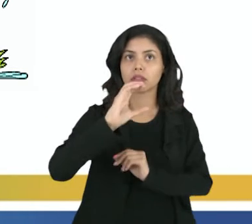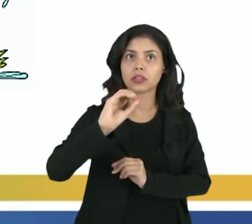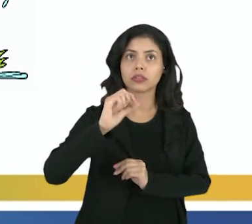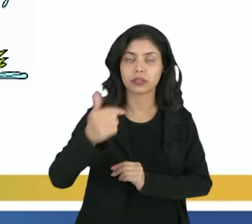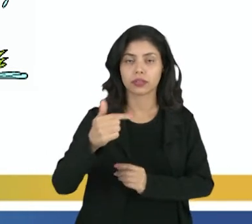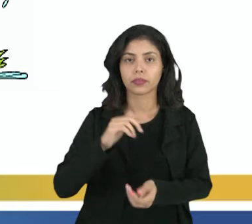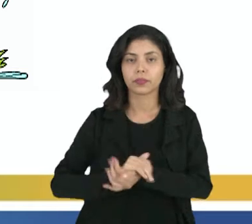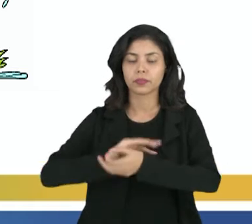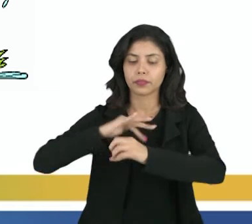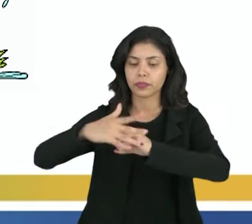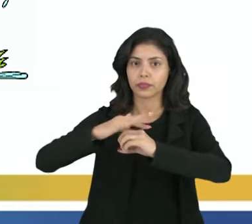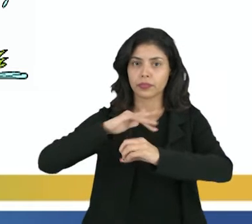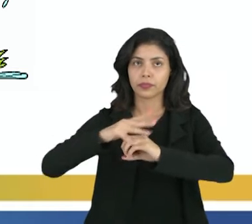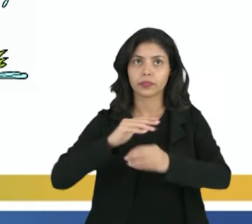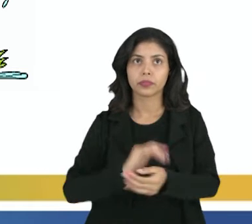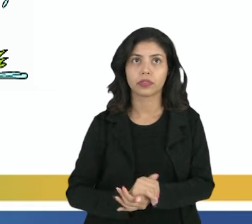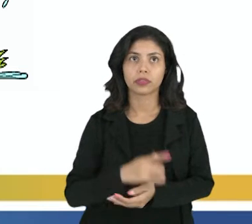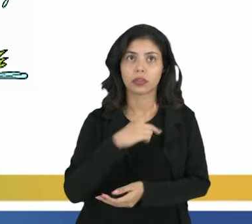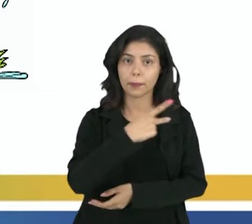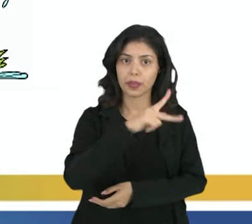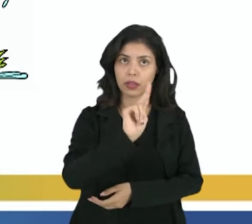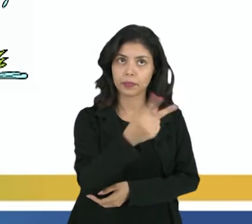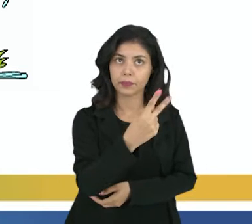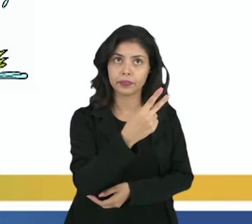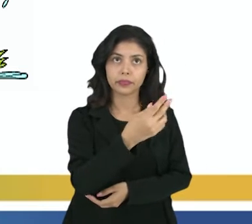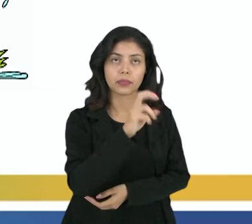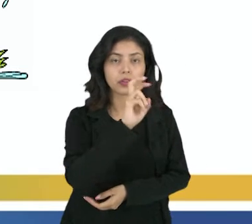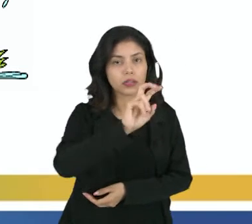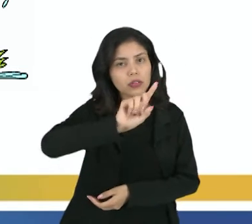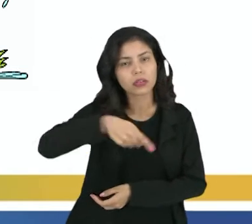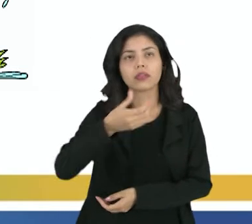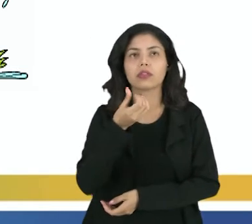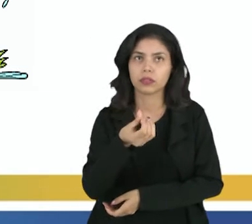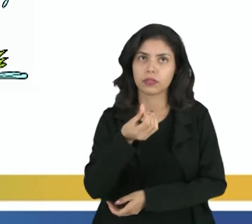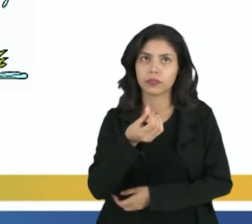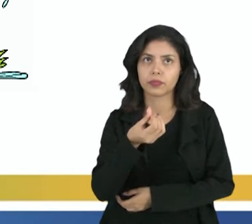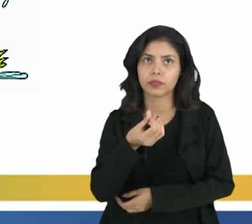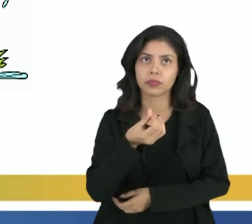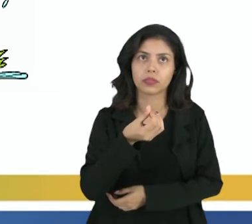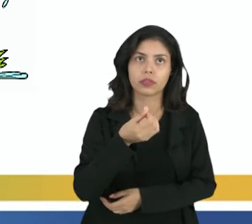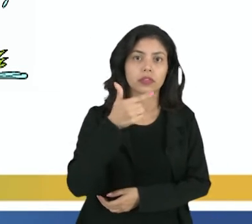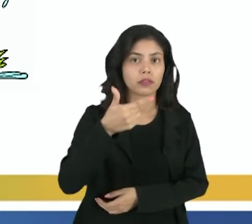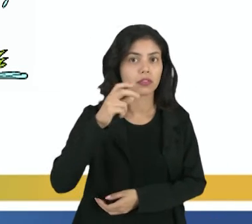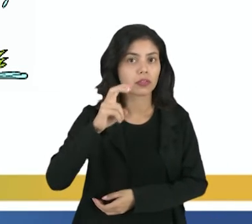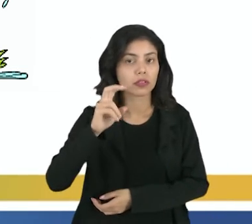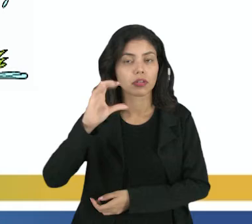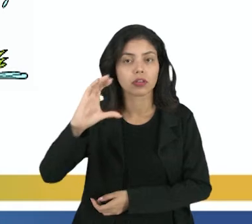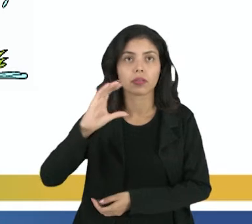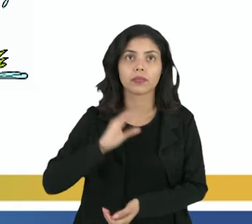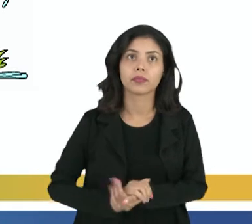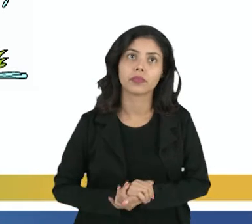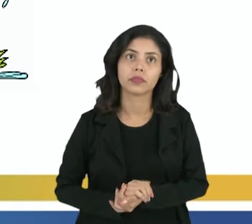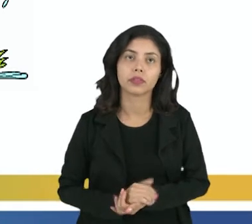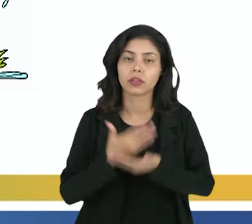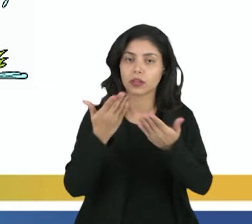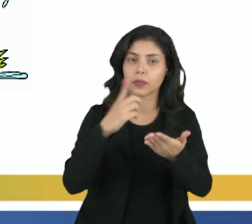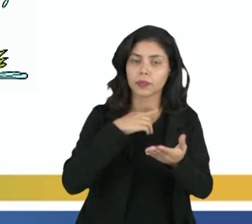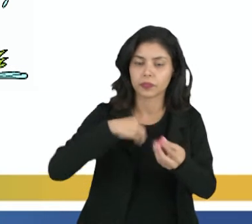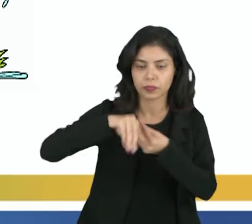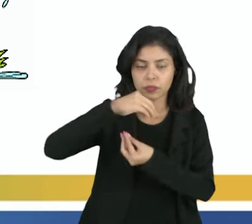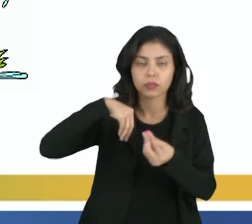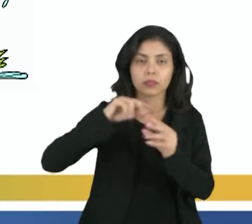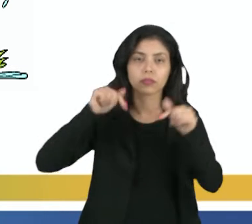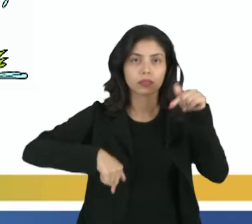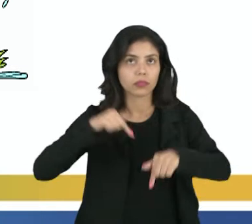CO2 atmosférico então tem o PH aproximadamente 5,6 a 20 graus celsius e aí